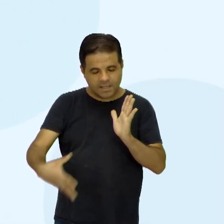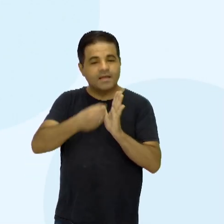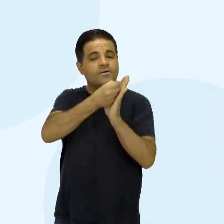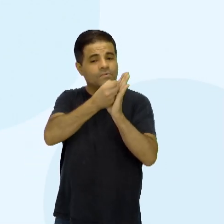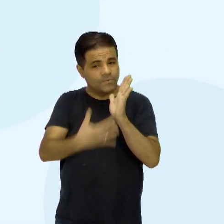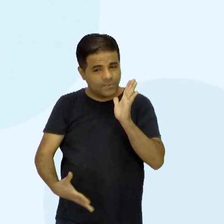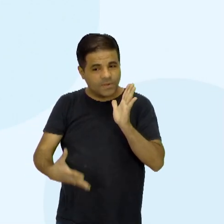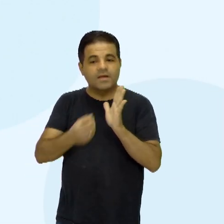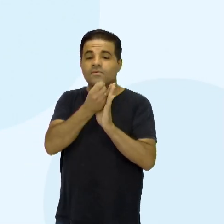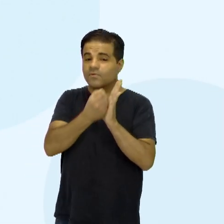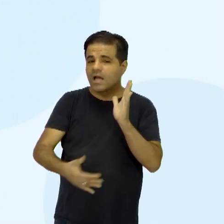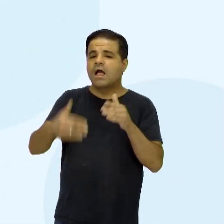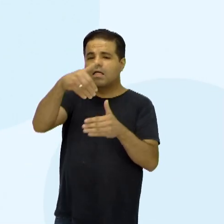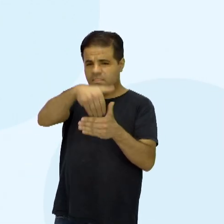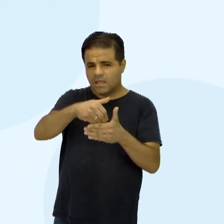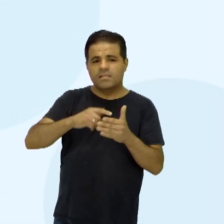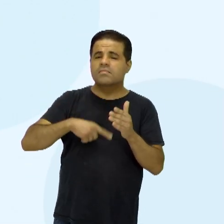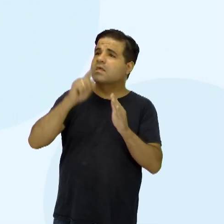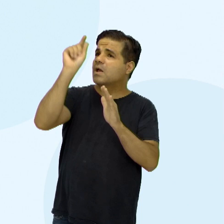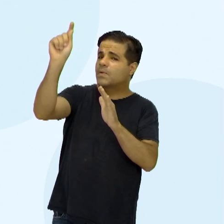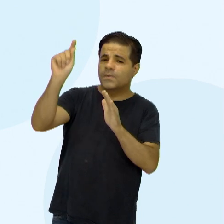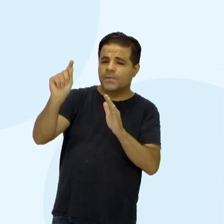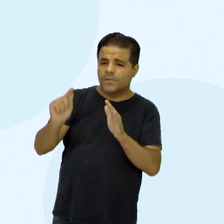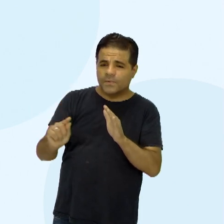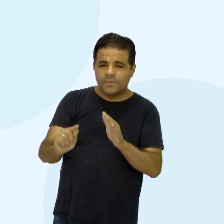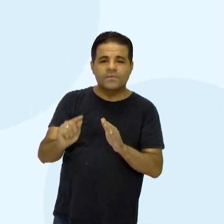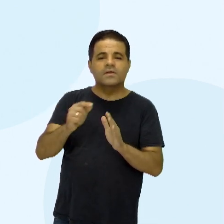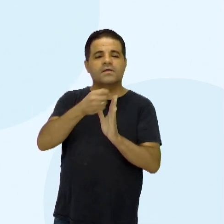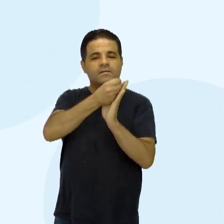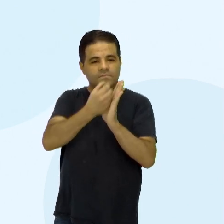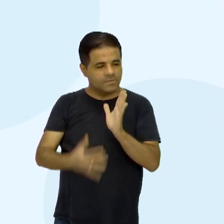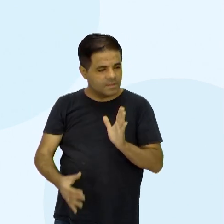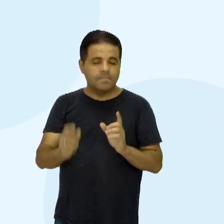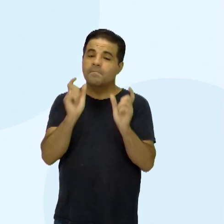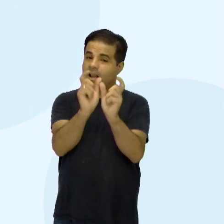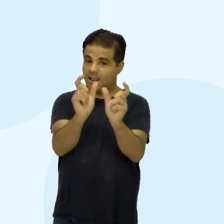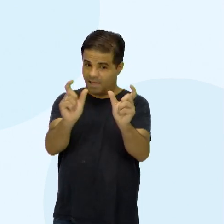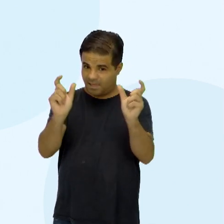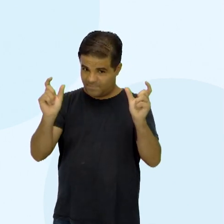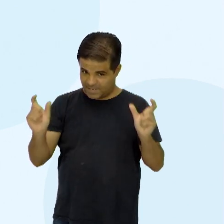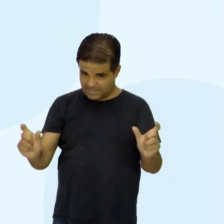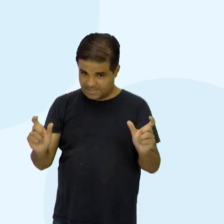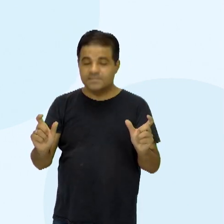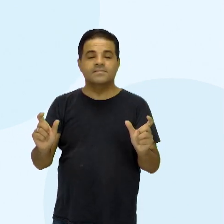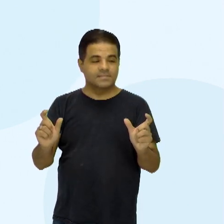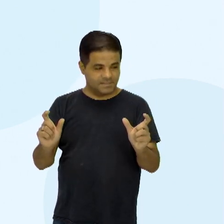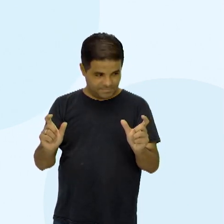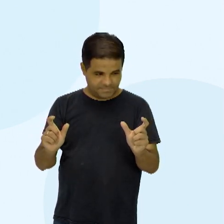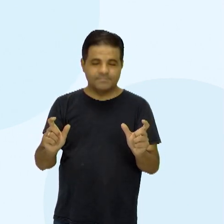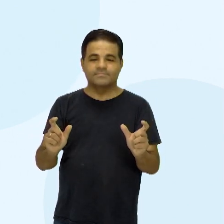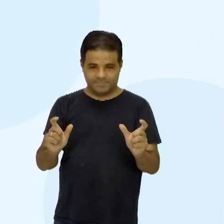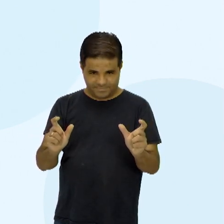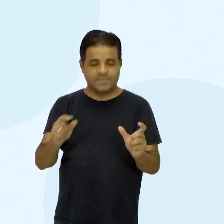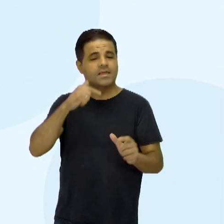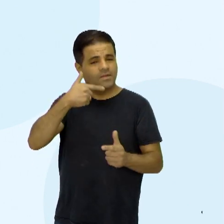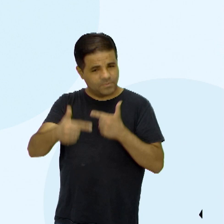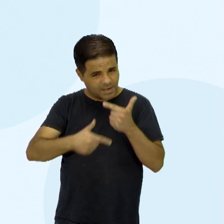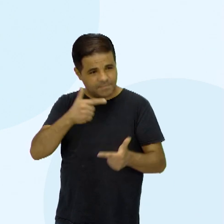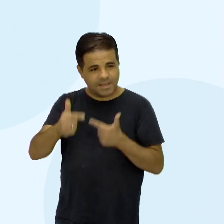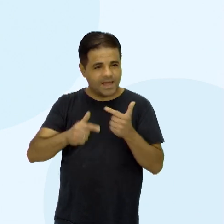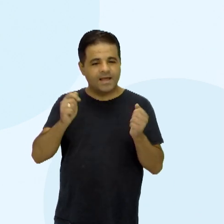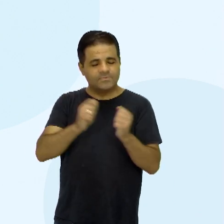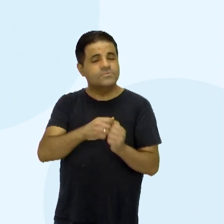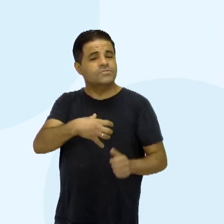das figuras de linguagem, eu tenho as figuras de palavras, né? Onde ali eu trabalho